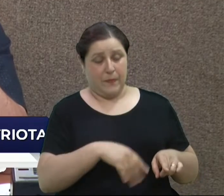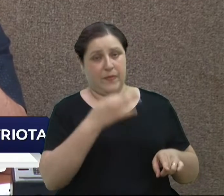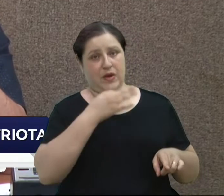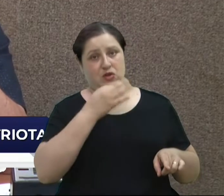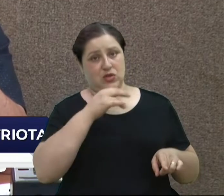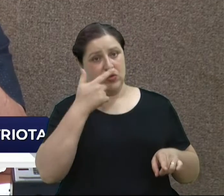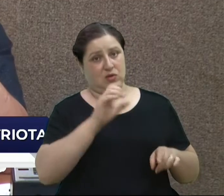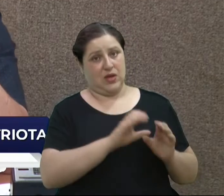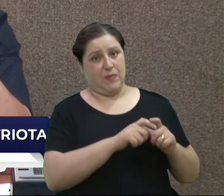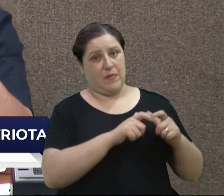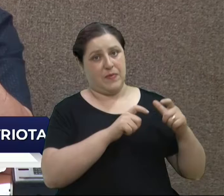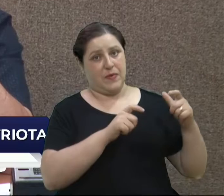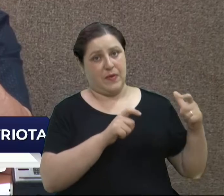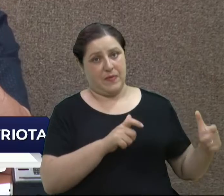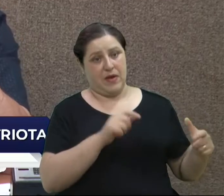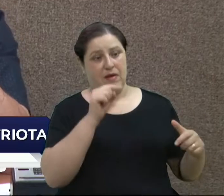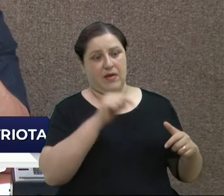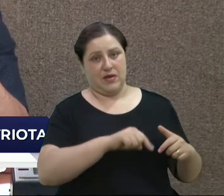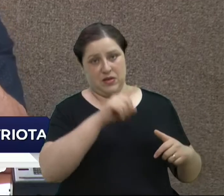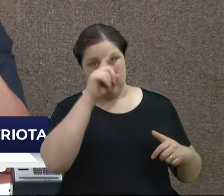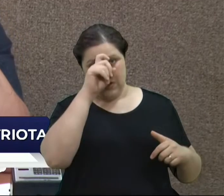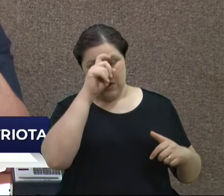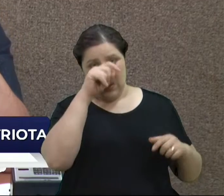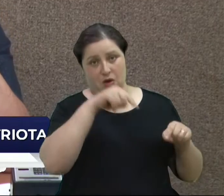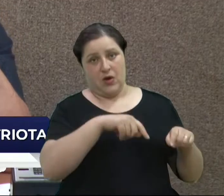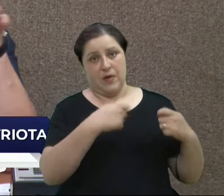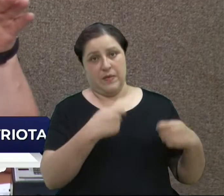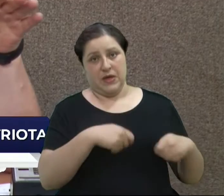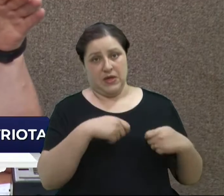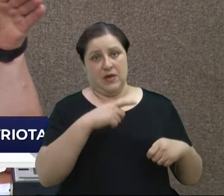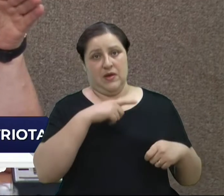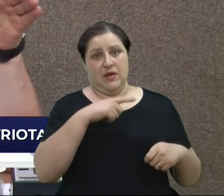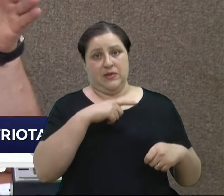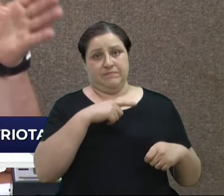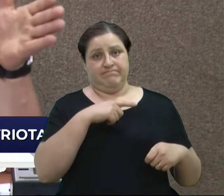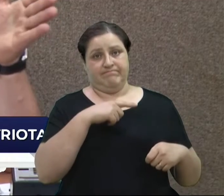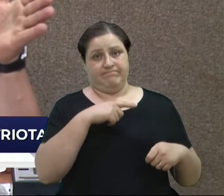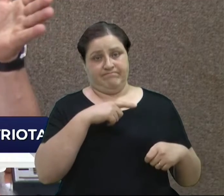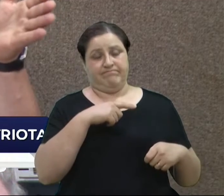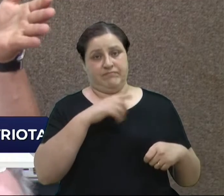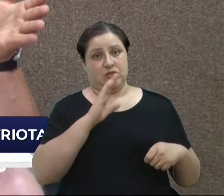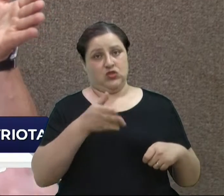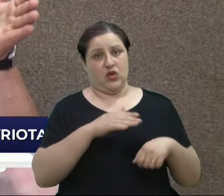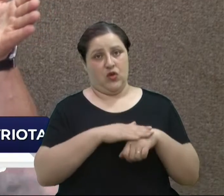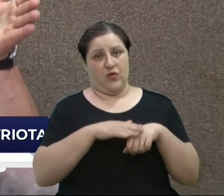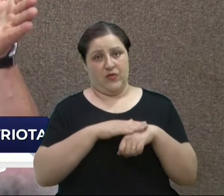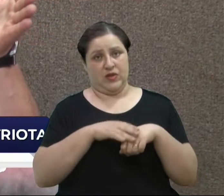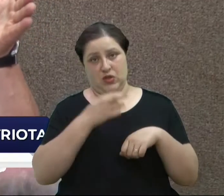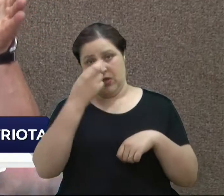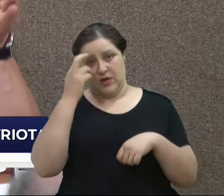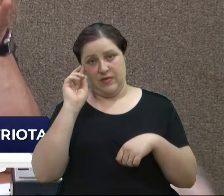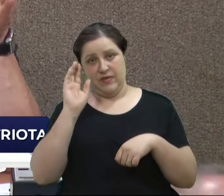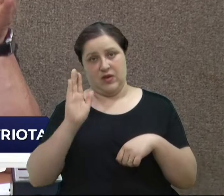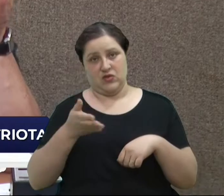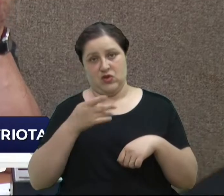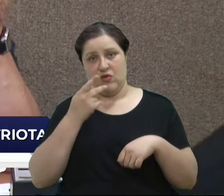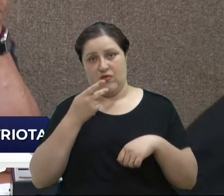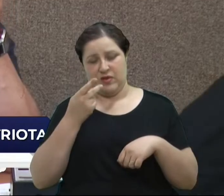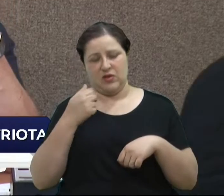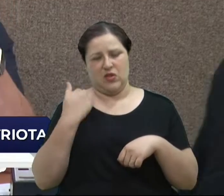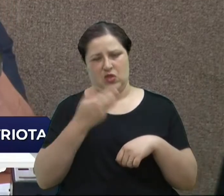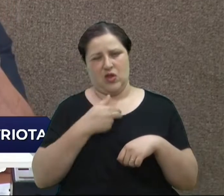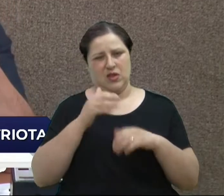crescer. E esse hospital, ele teria que ter, e isso já conversei com o vereador Rafael, nós vamos